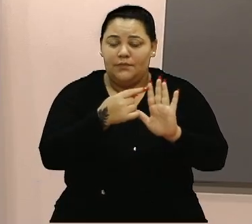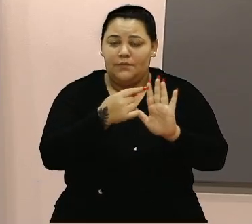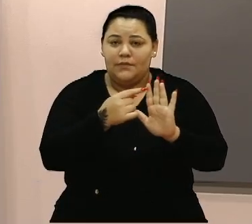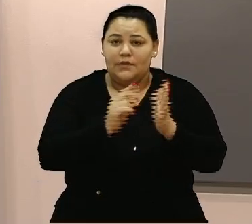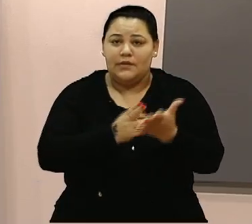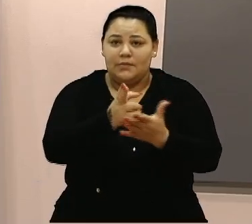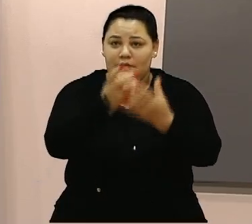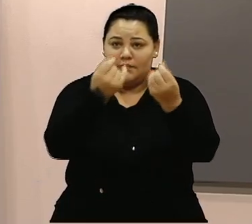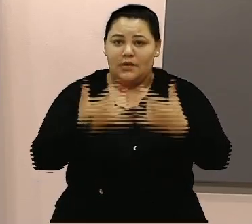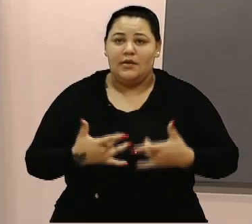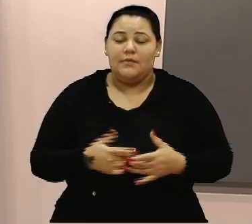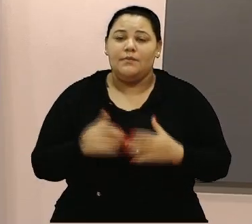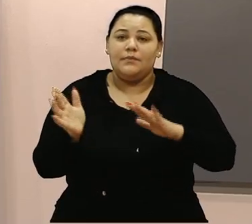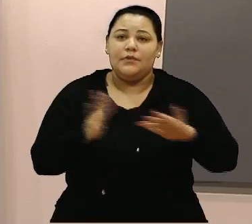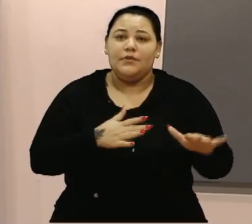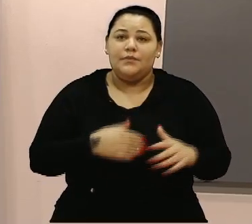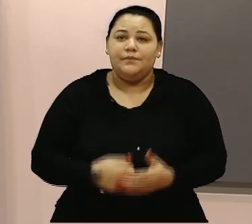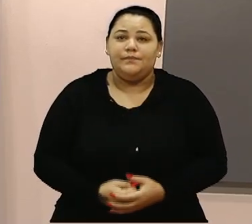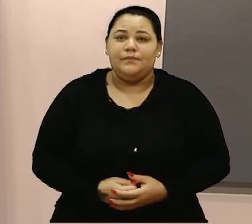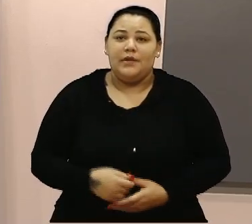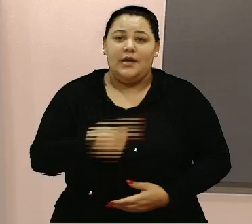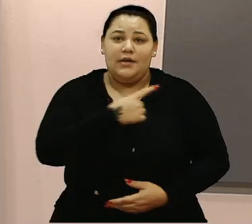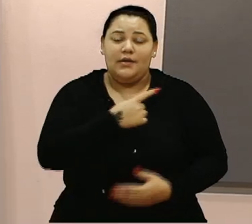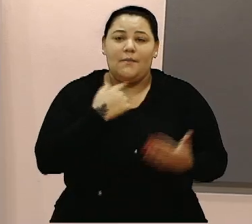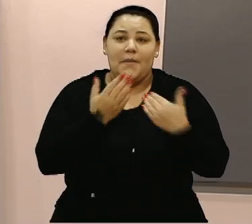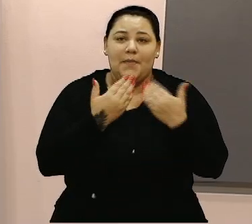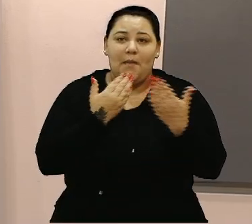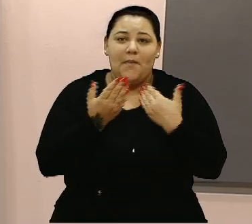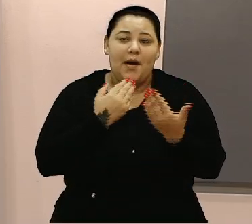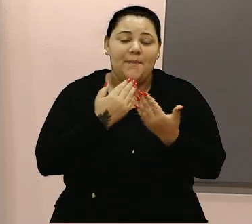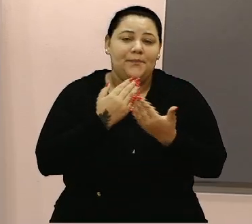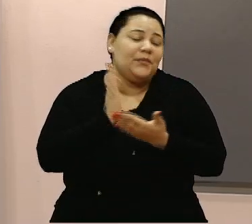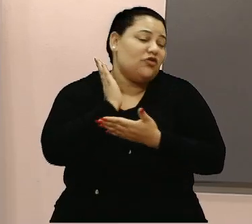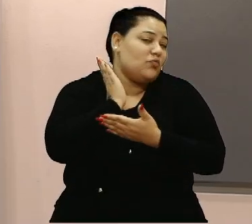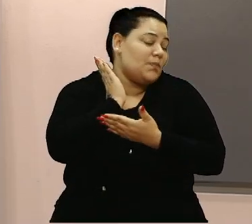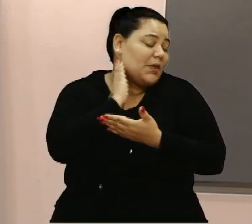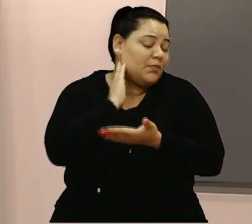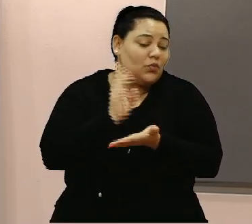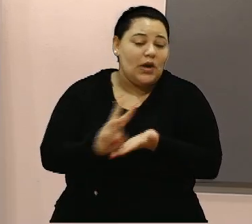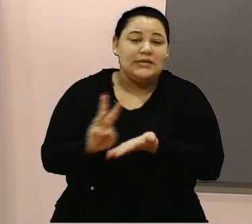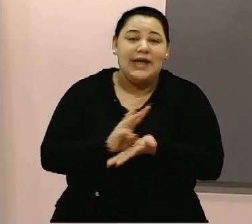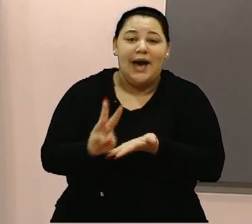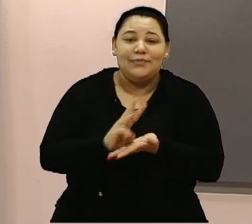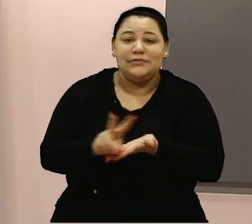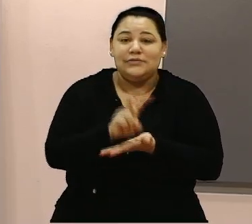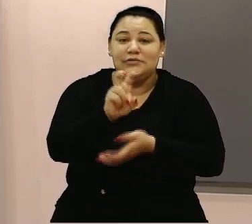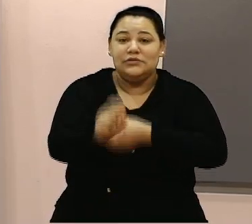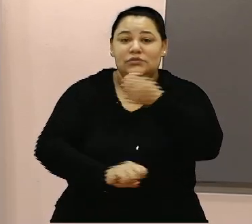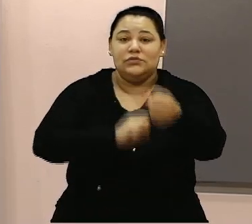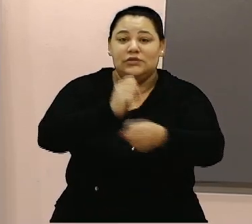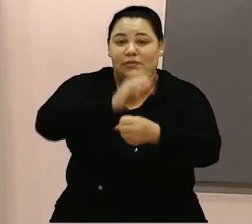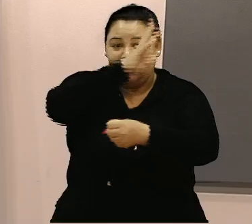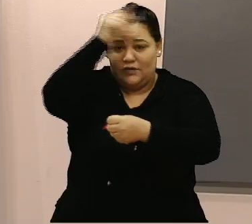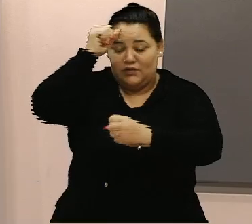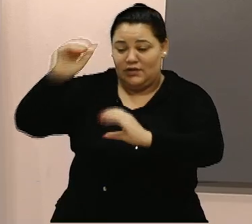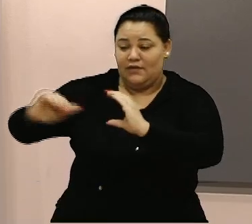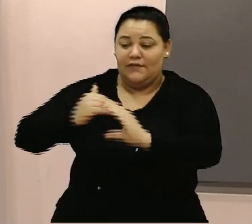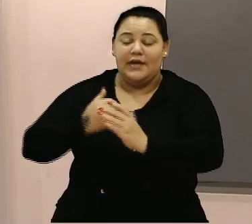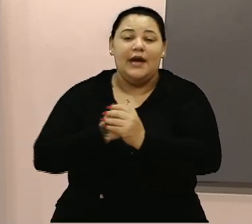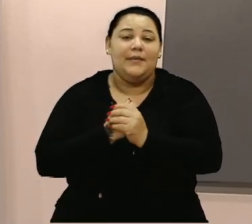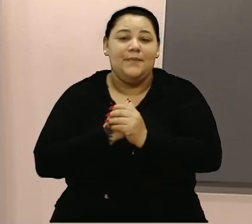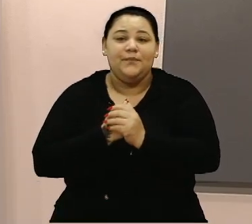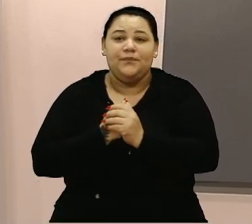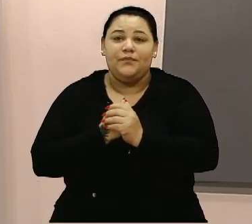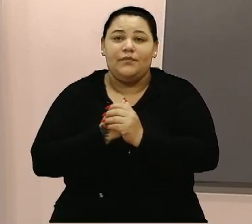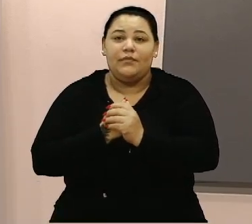Ali são conversas de WhatsApp nesses 5 anos, onde a prefeitura, então, me manda mensagem, estou mandando os gatos e